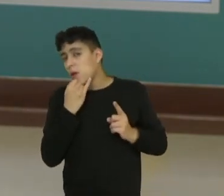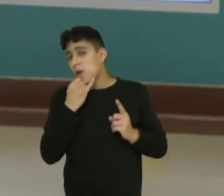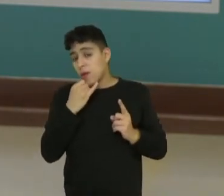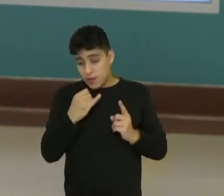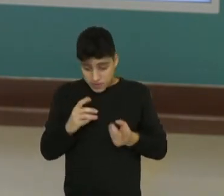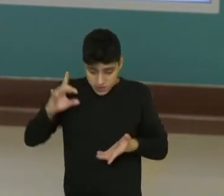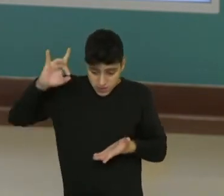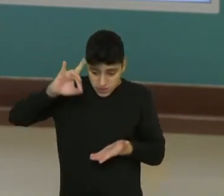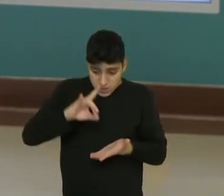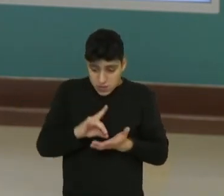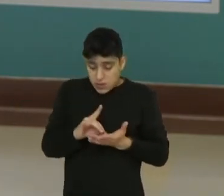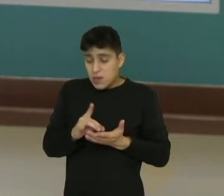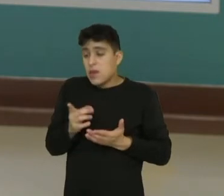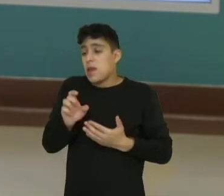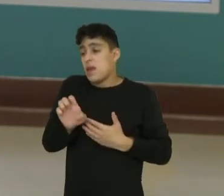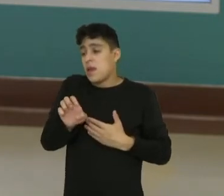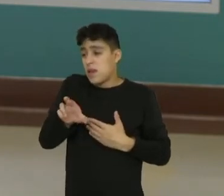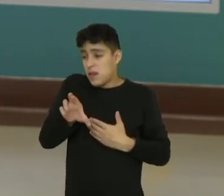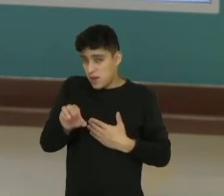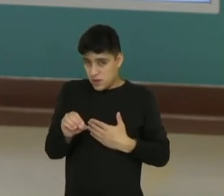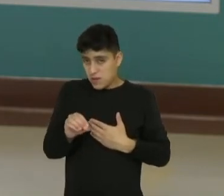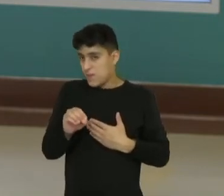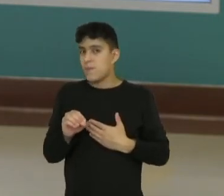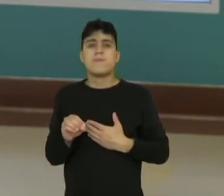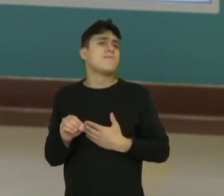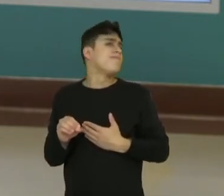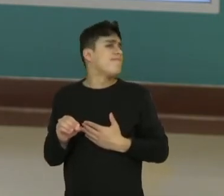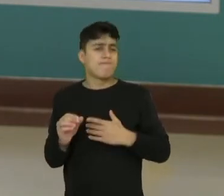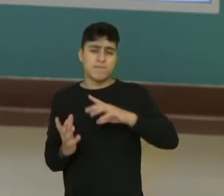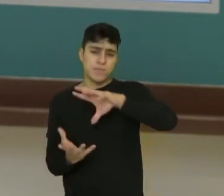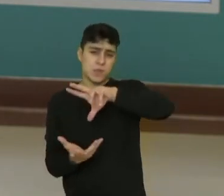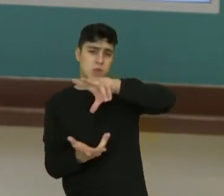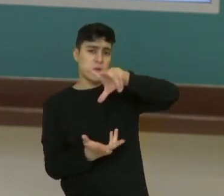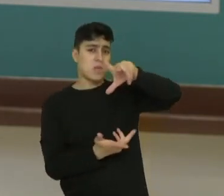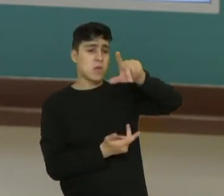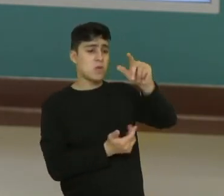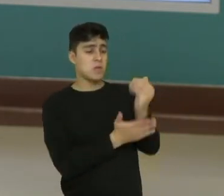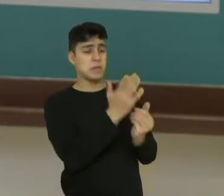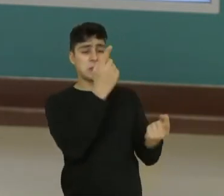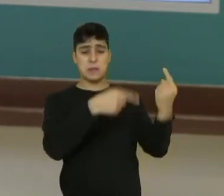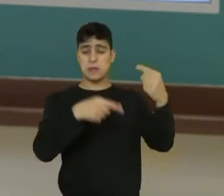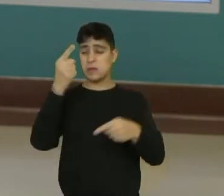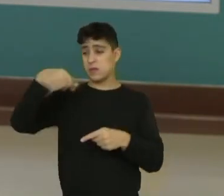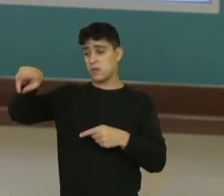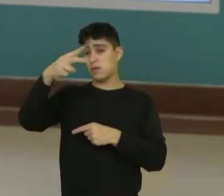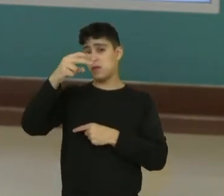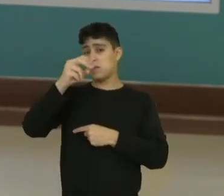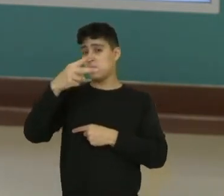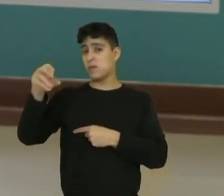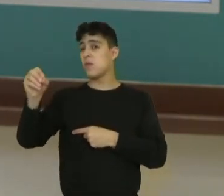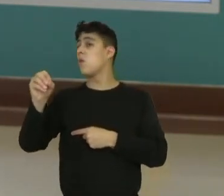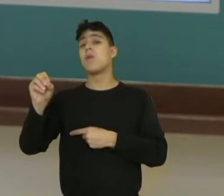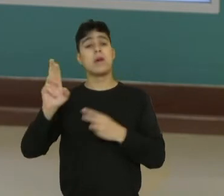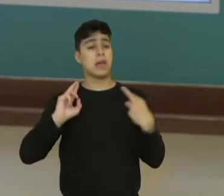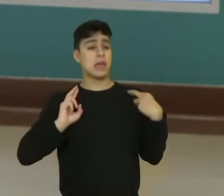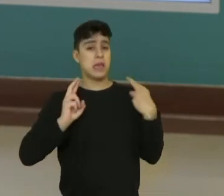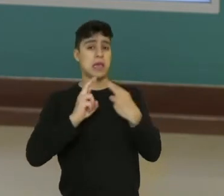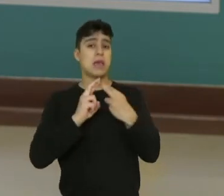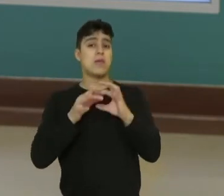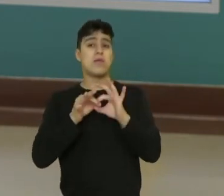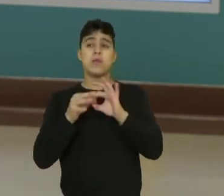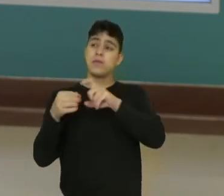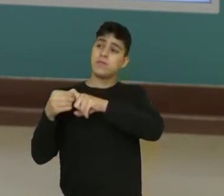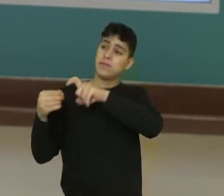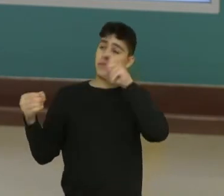concretizar a implementação do euro, várias temáticas mundiais fizeram com que em 2020, por exemplo, o Reino Unido se retirasse